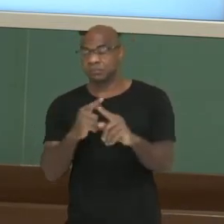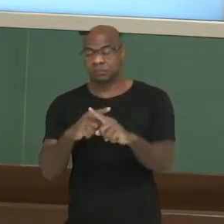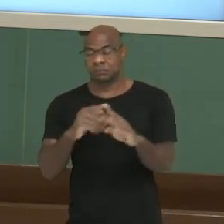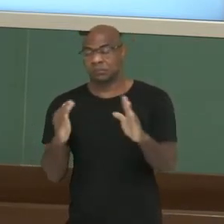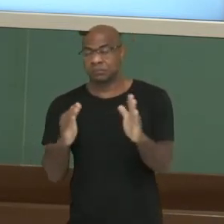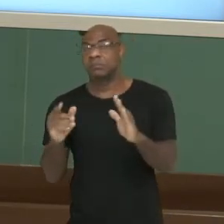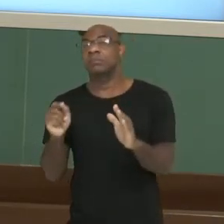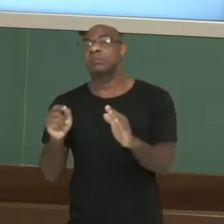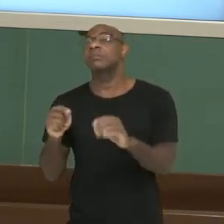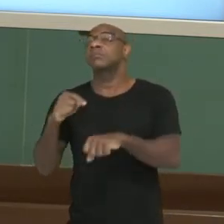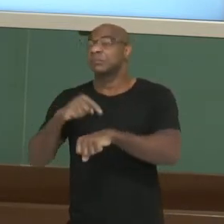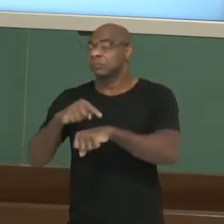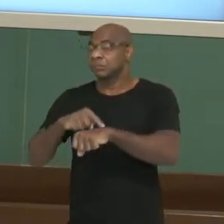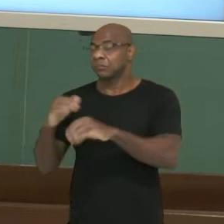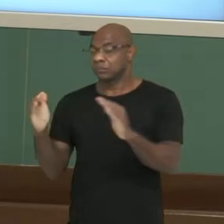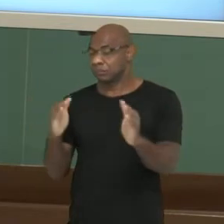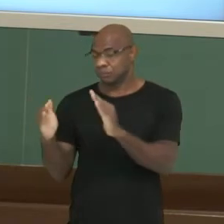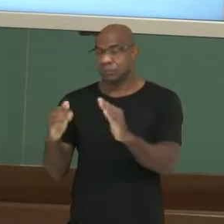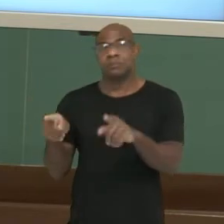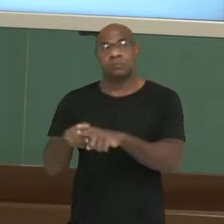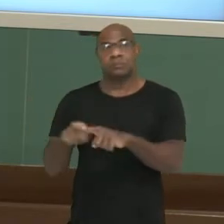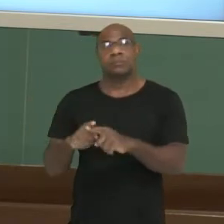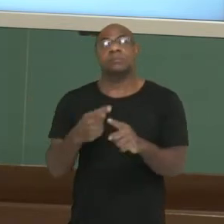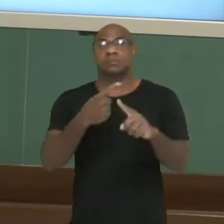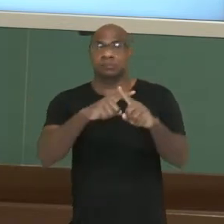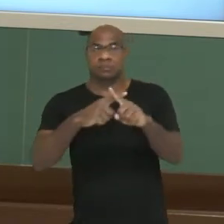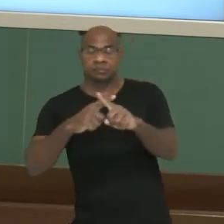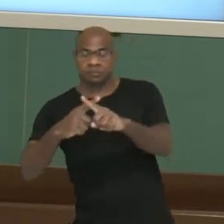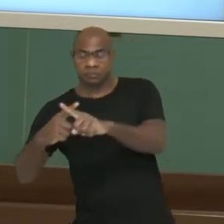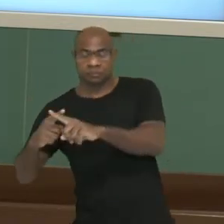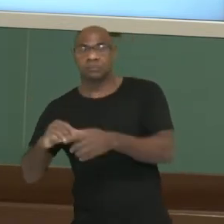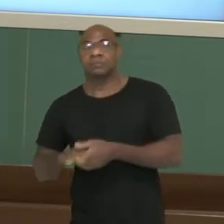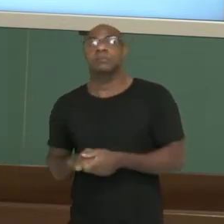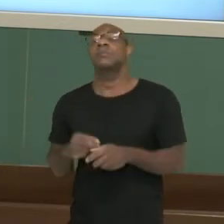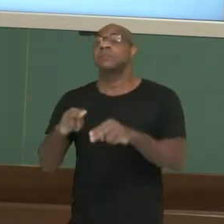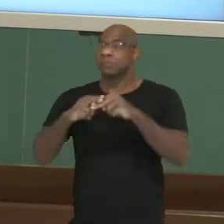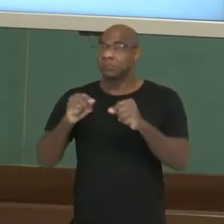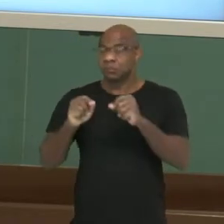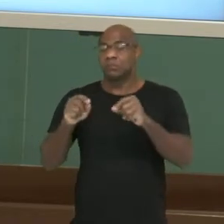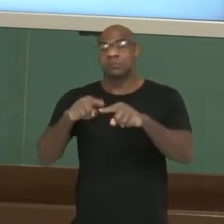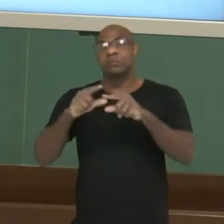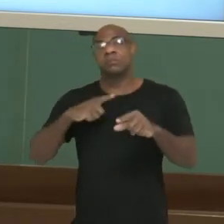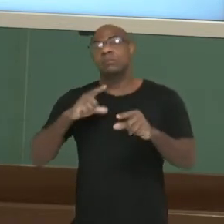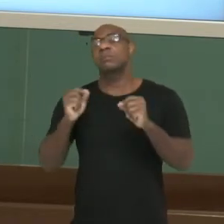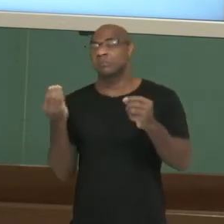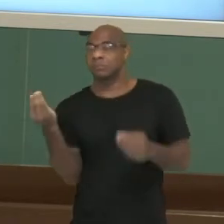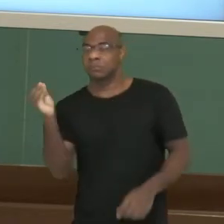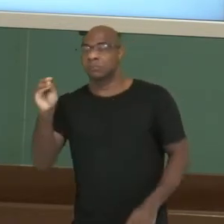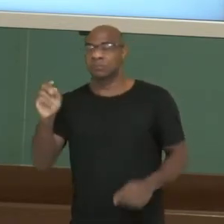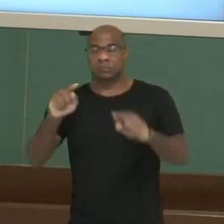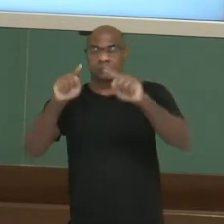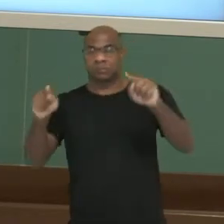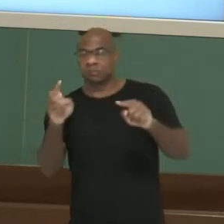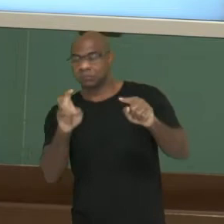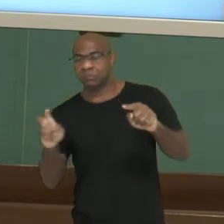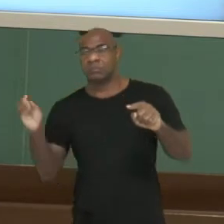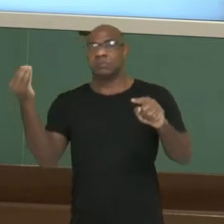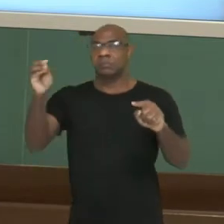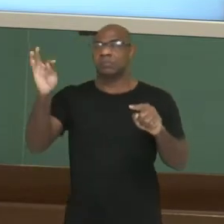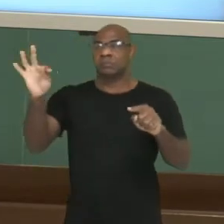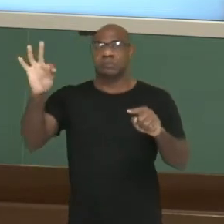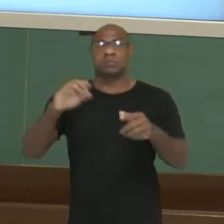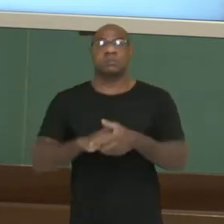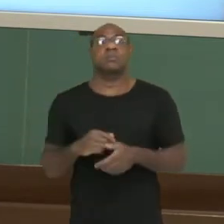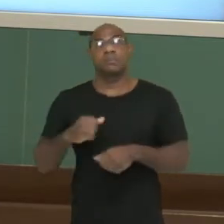período anterior. Por isso que fica assim na forma de potência, tá bom? Então, temos um exercício